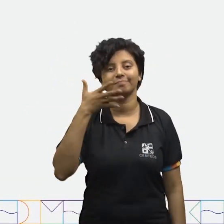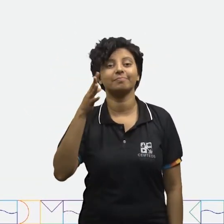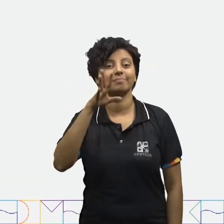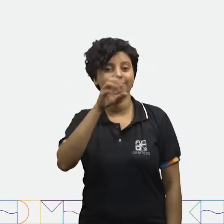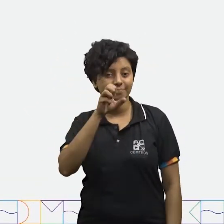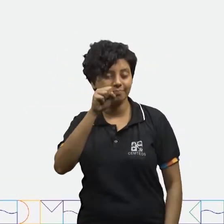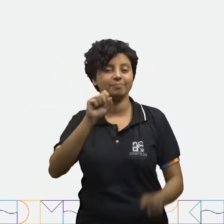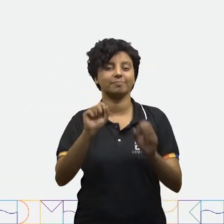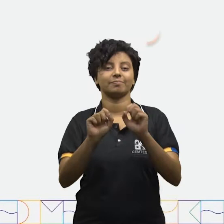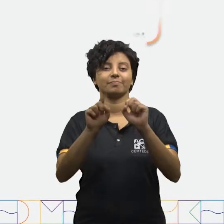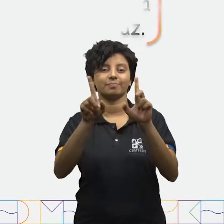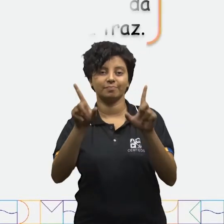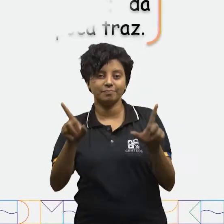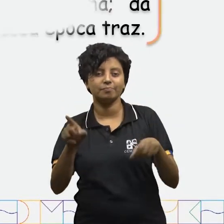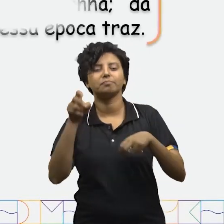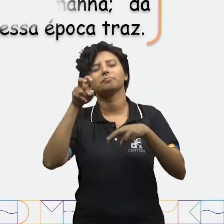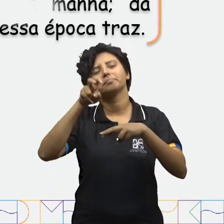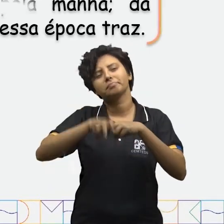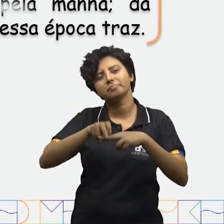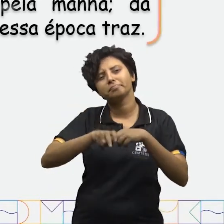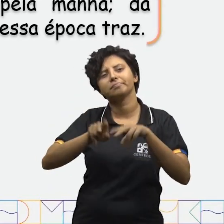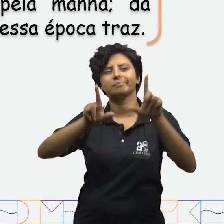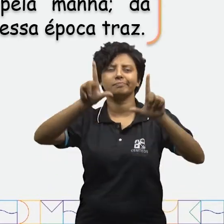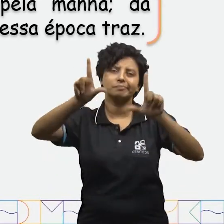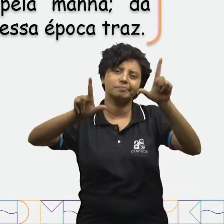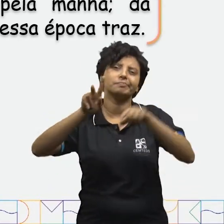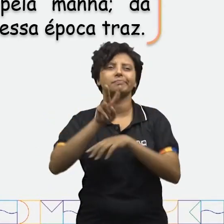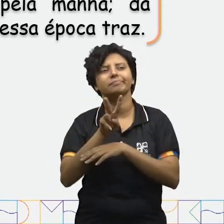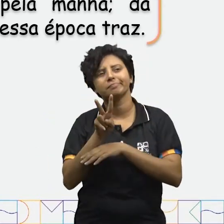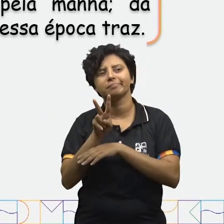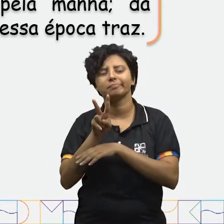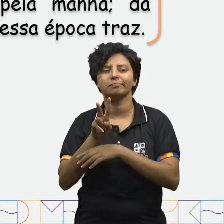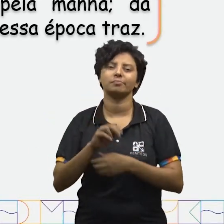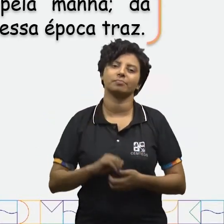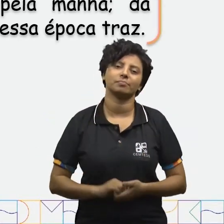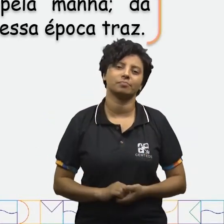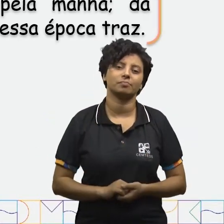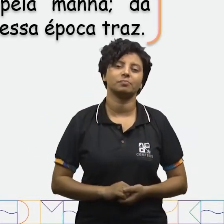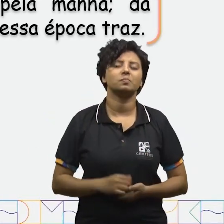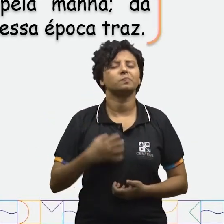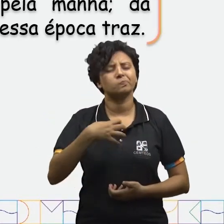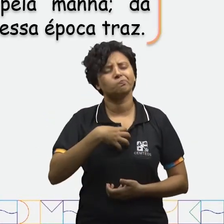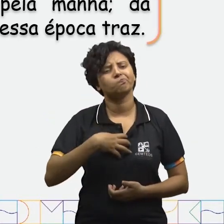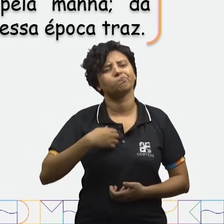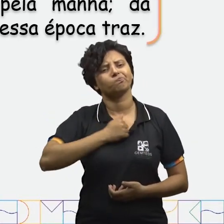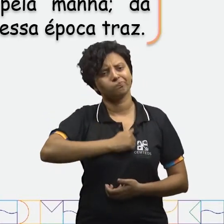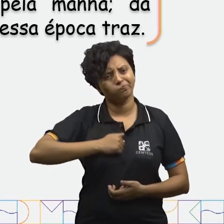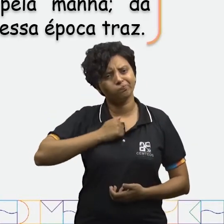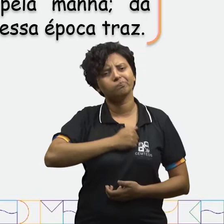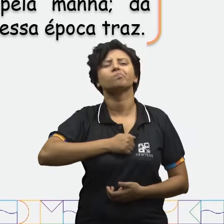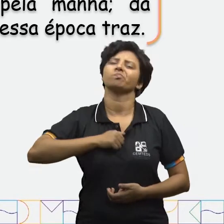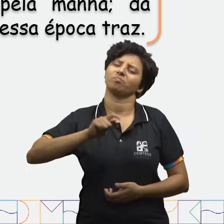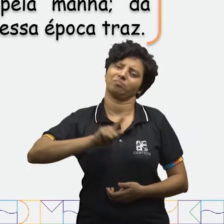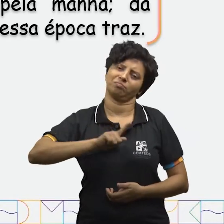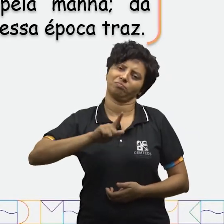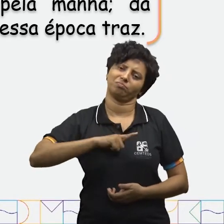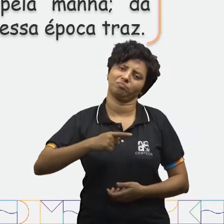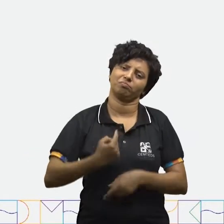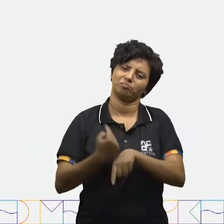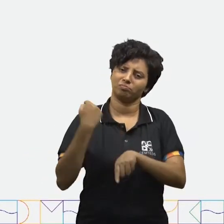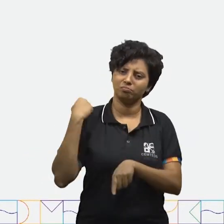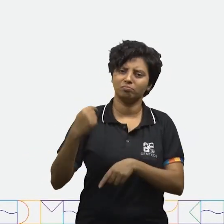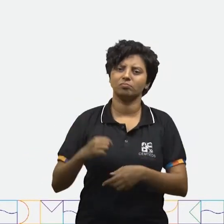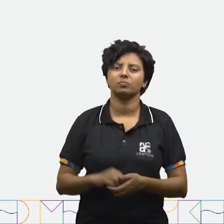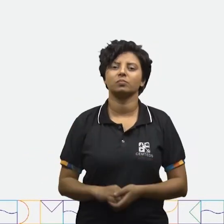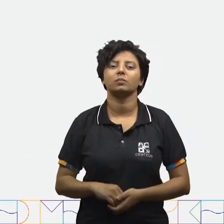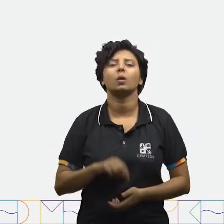os sábados pela manhã, em que eu assistia aos desenhos animados. Falei da nostalgia, a saudade que essa época traz.